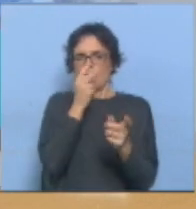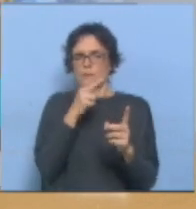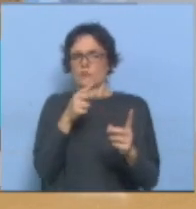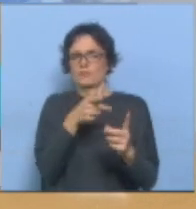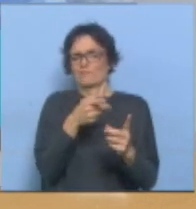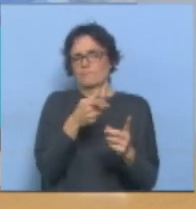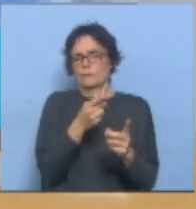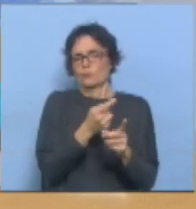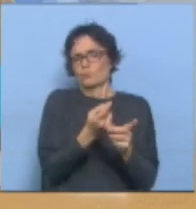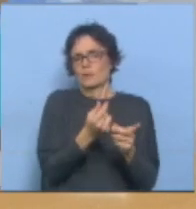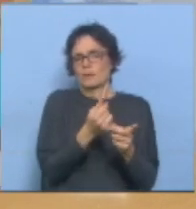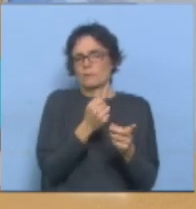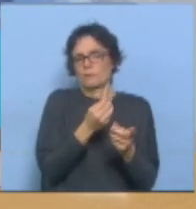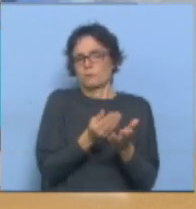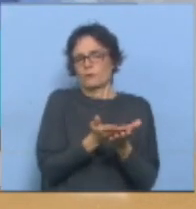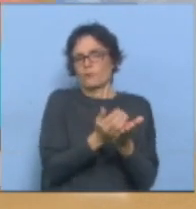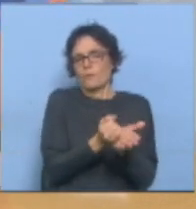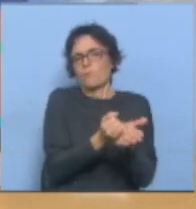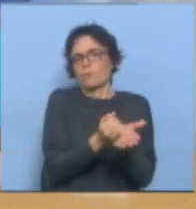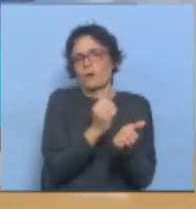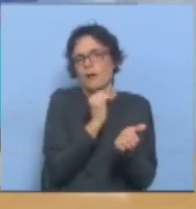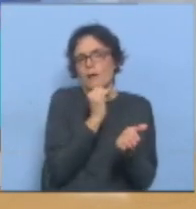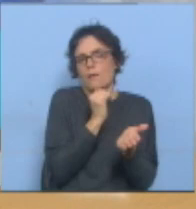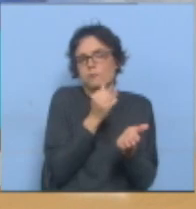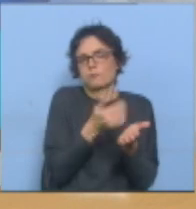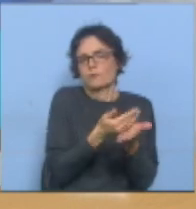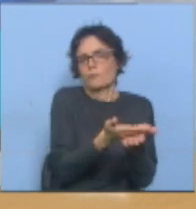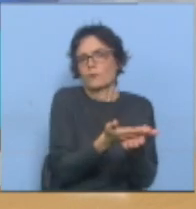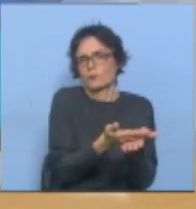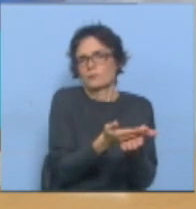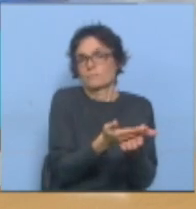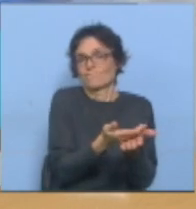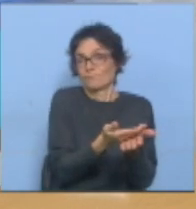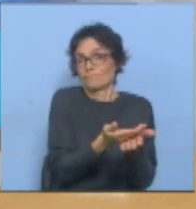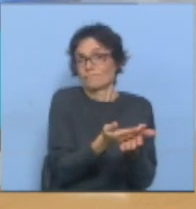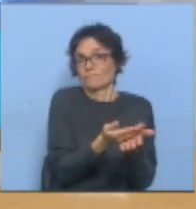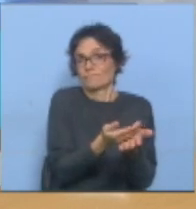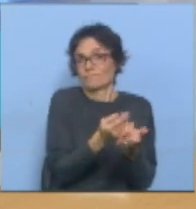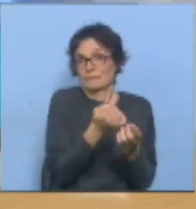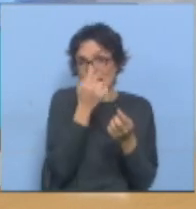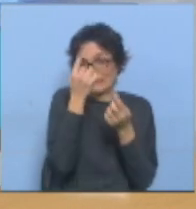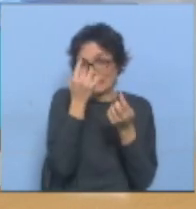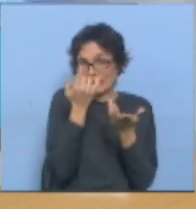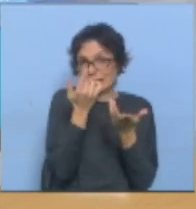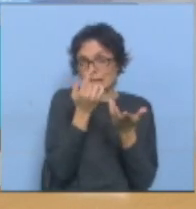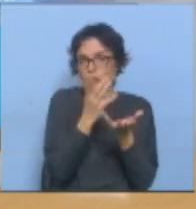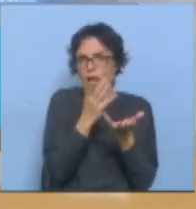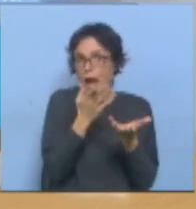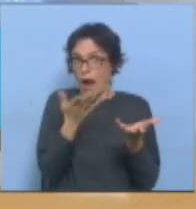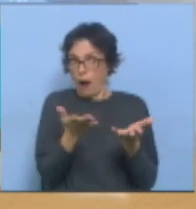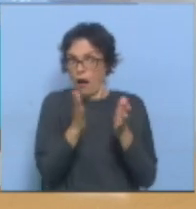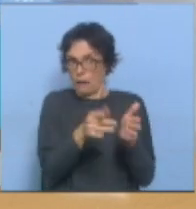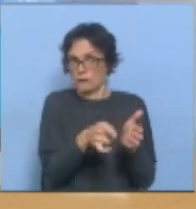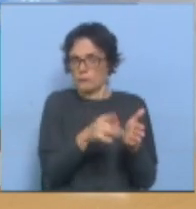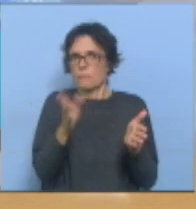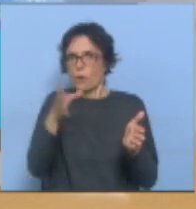eutanásia como que acaba cansado de viver, não é? E ter um Estado que fornece esse apoio, isso é que não